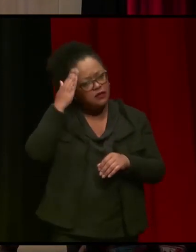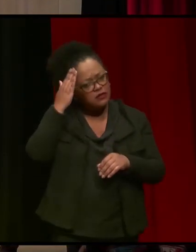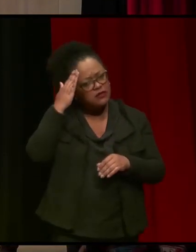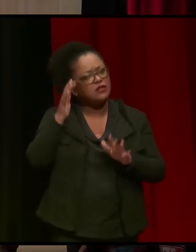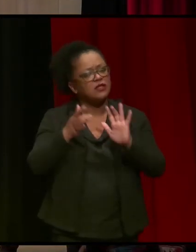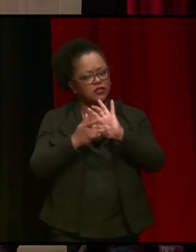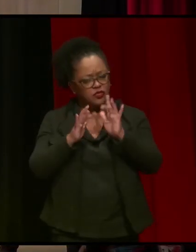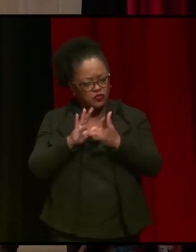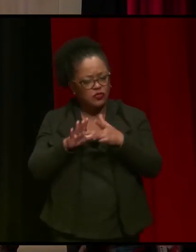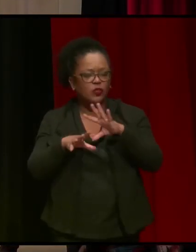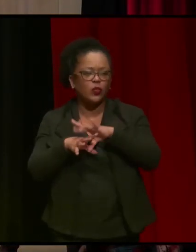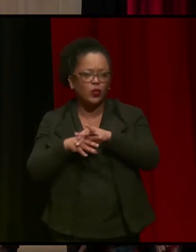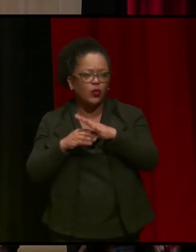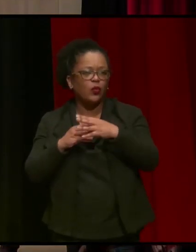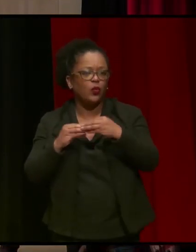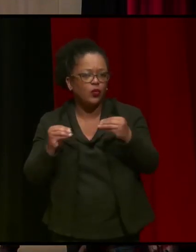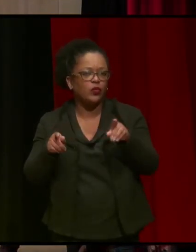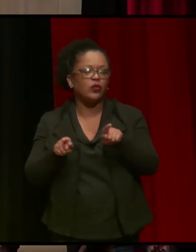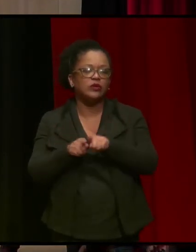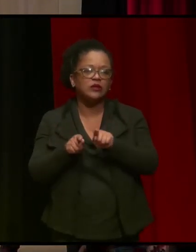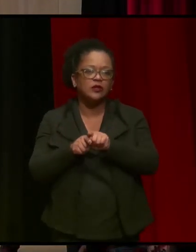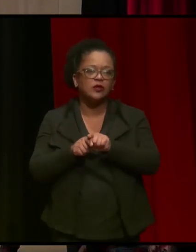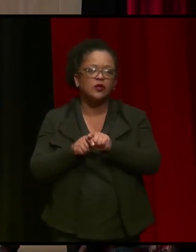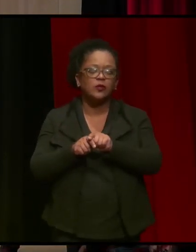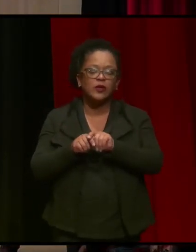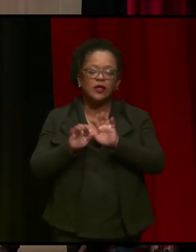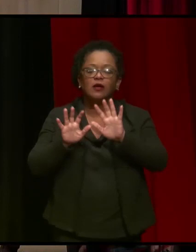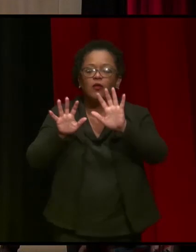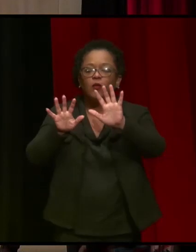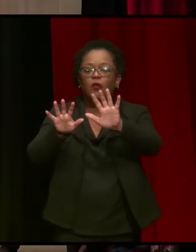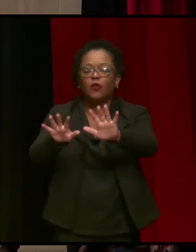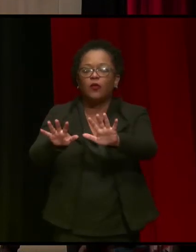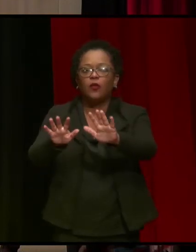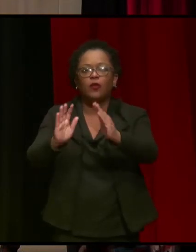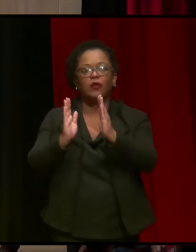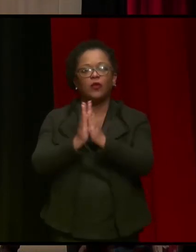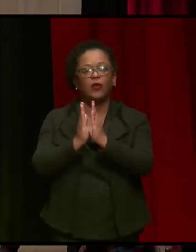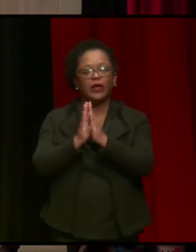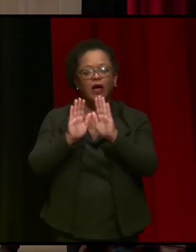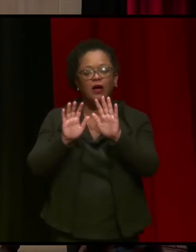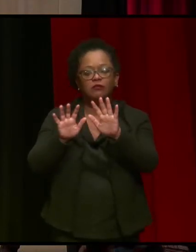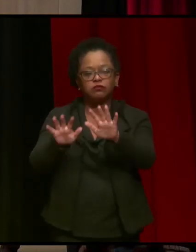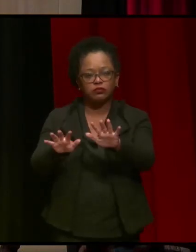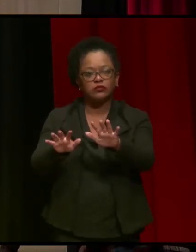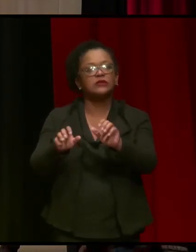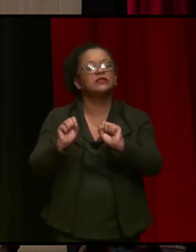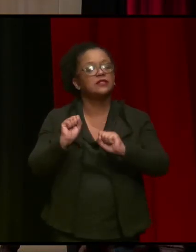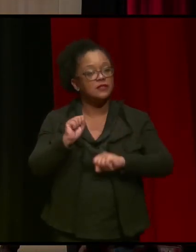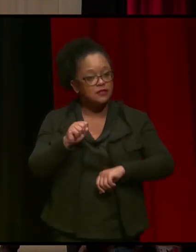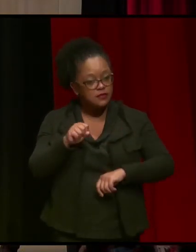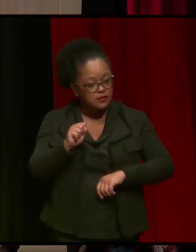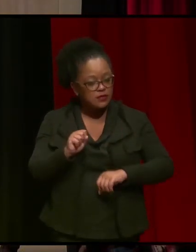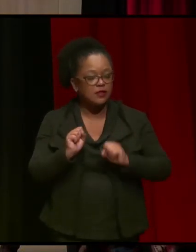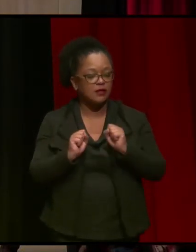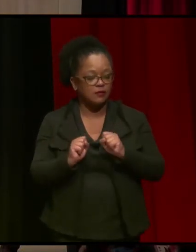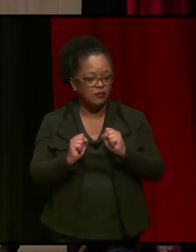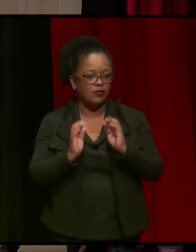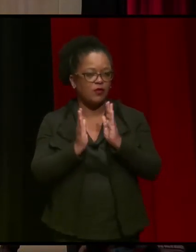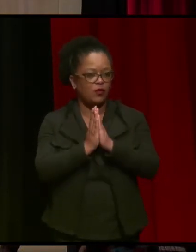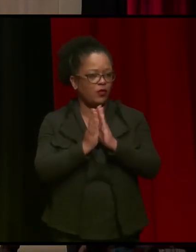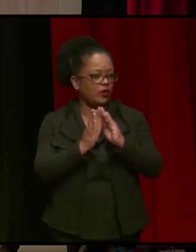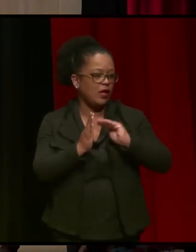mesmo, no Evangelho, vamos ver hoje, trouxeram para Jesus colocar as mãos nas pessoas. Nós podemos e devemos orar por todas as pessoas, com